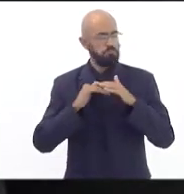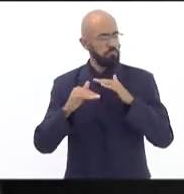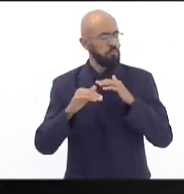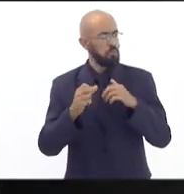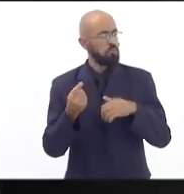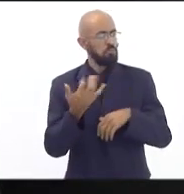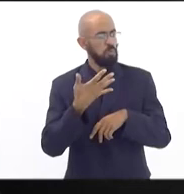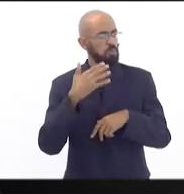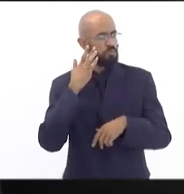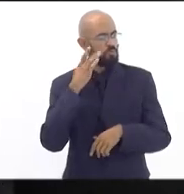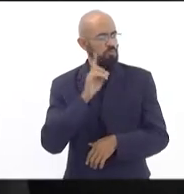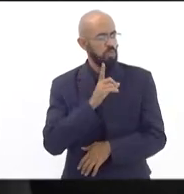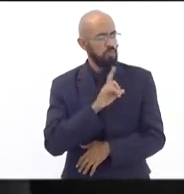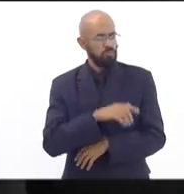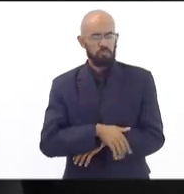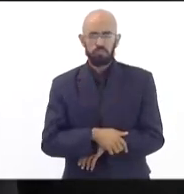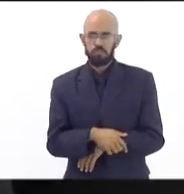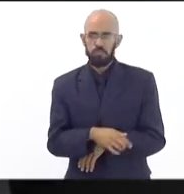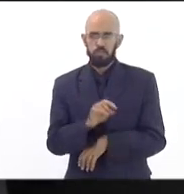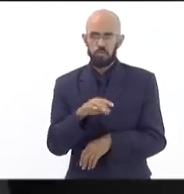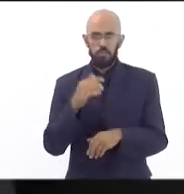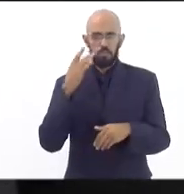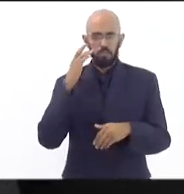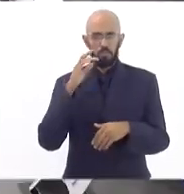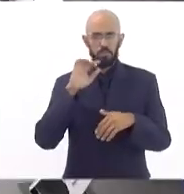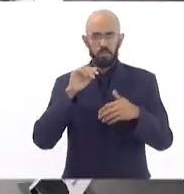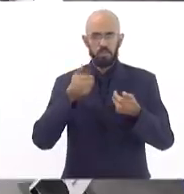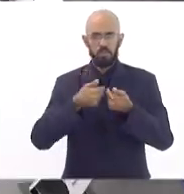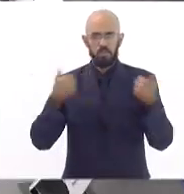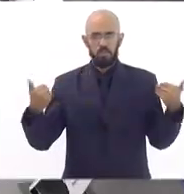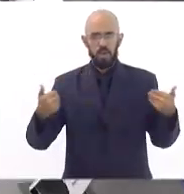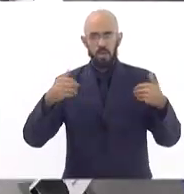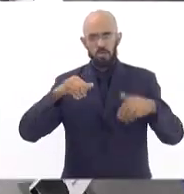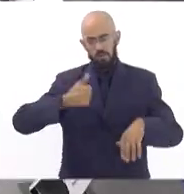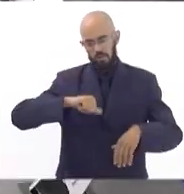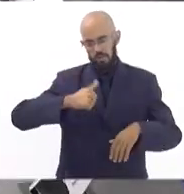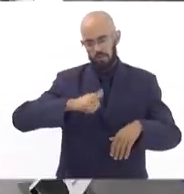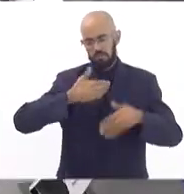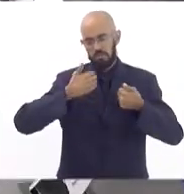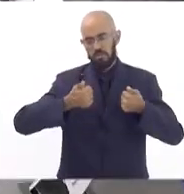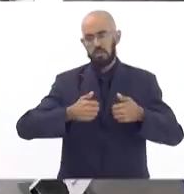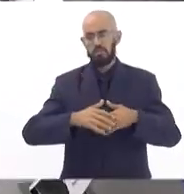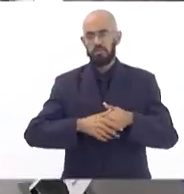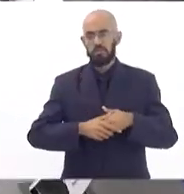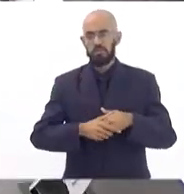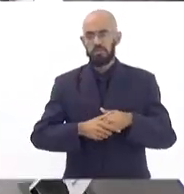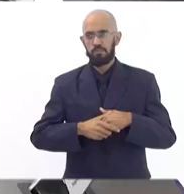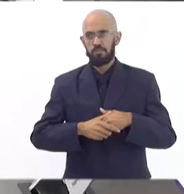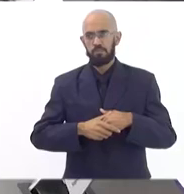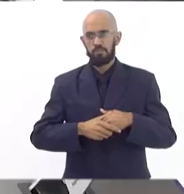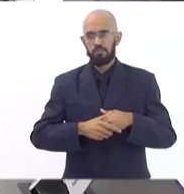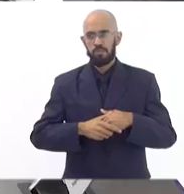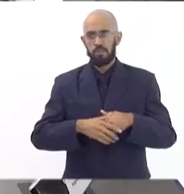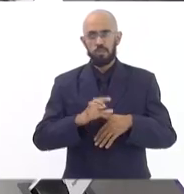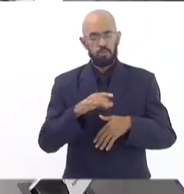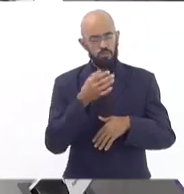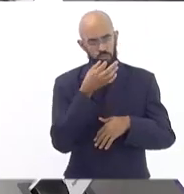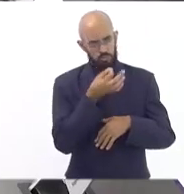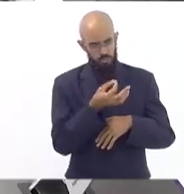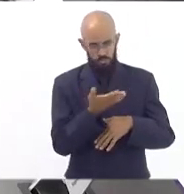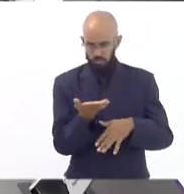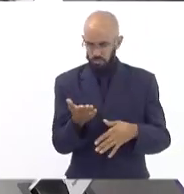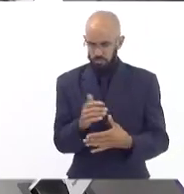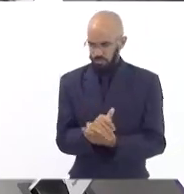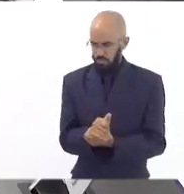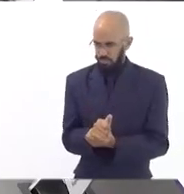viu só para separar pa análise ser melhor esse é o ponto mais fácil sugeria mas não tem aquele